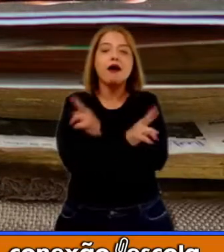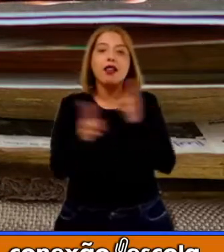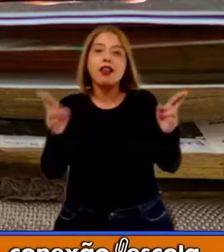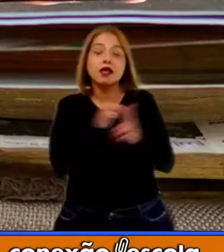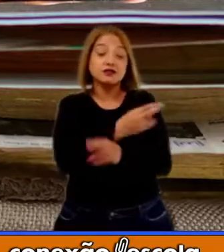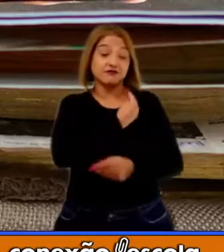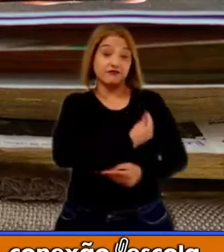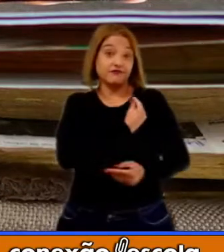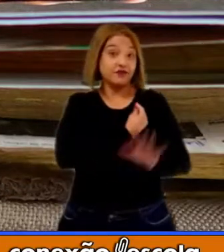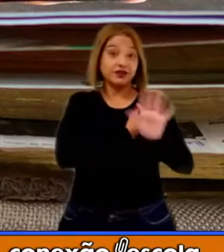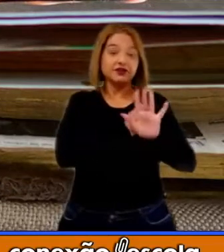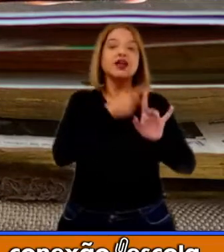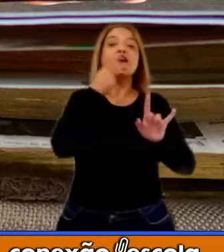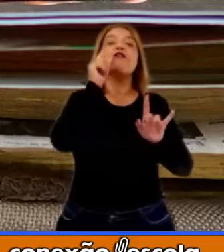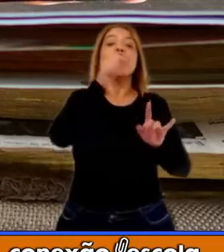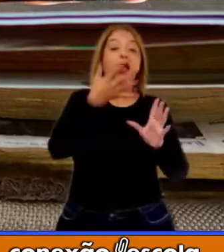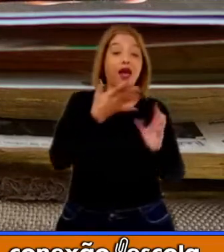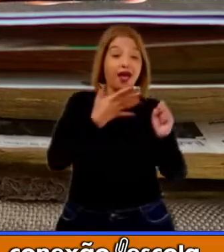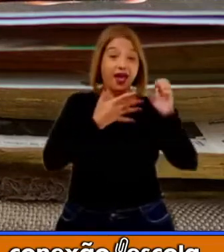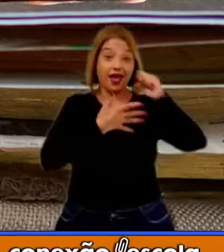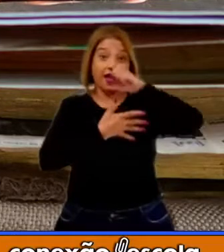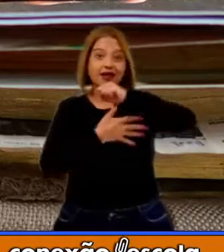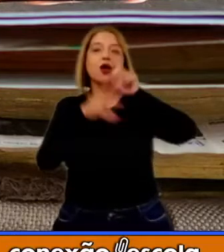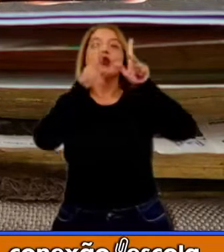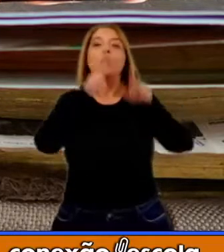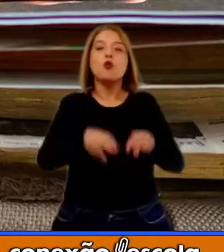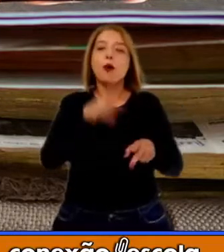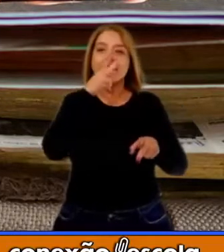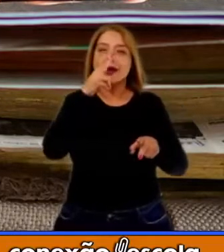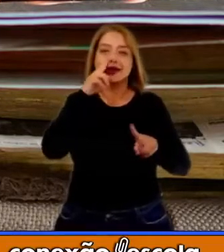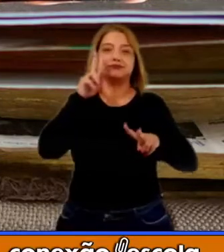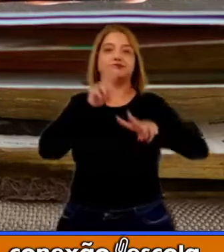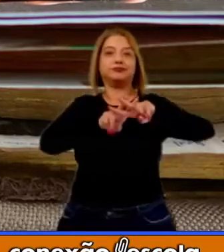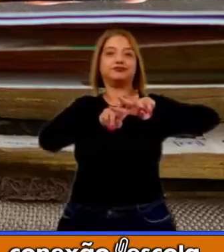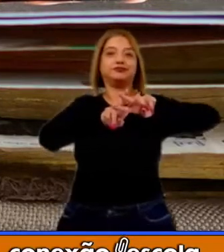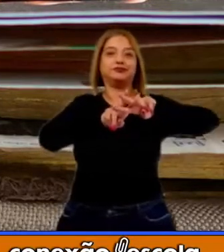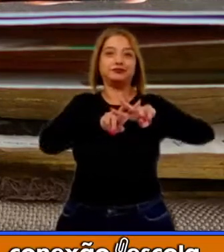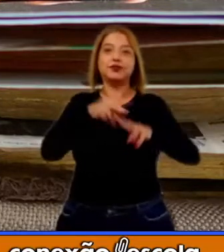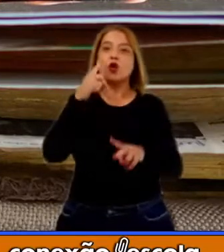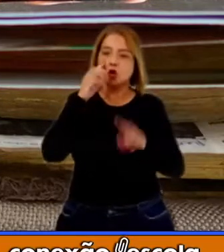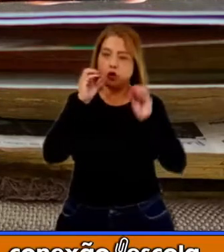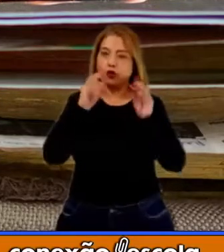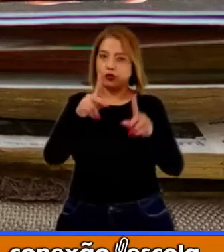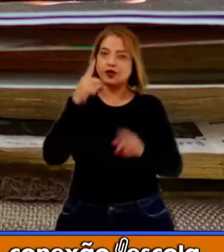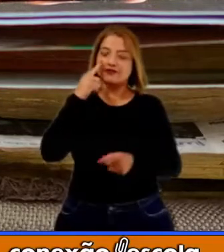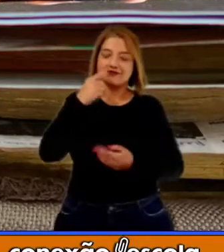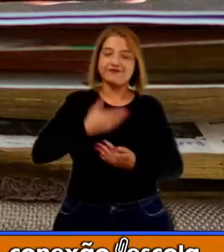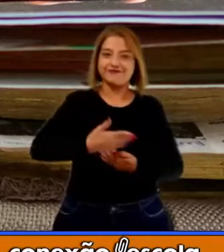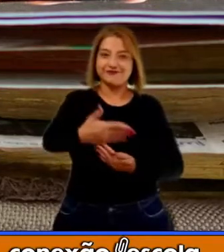vivos. Está falando da cadeia como presídio, ok? Vamos seguindo.